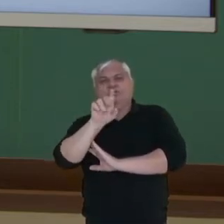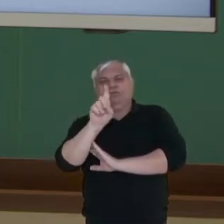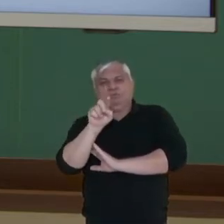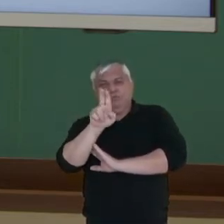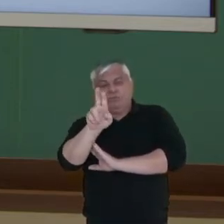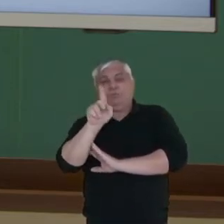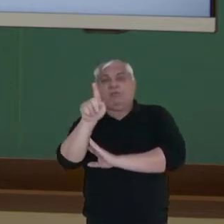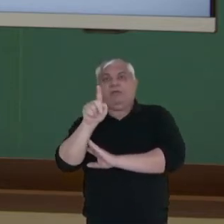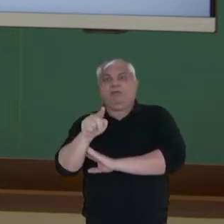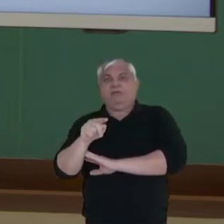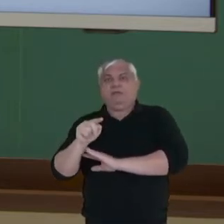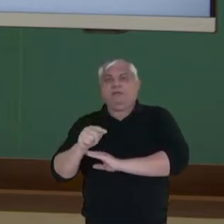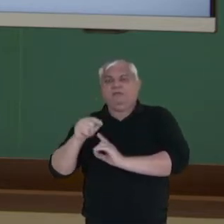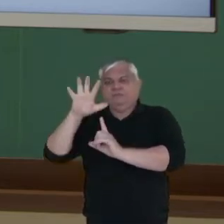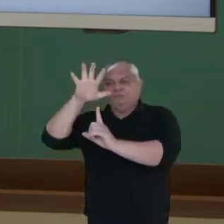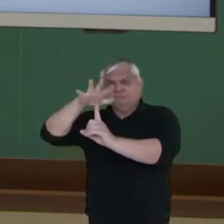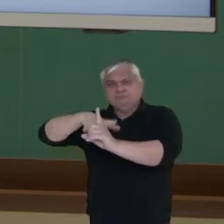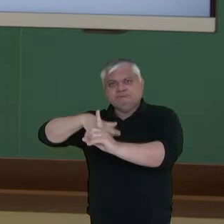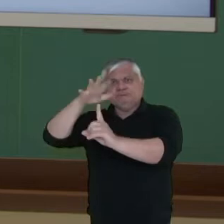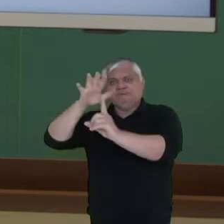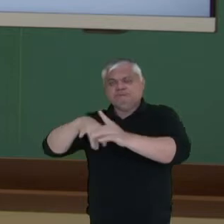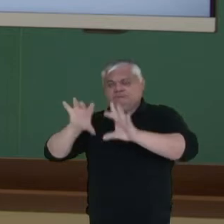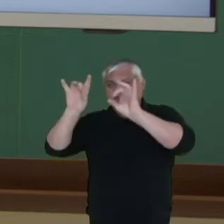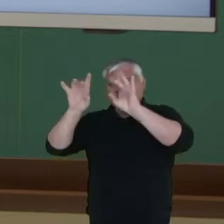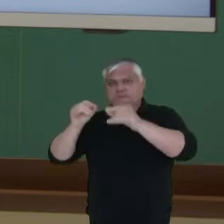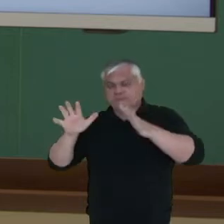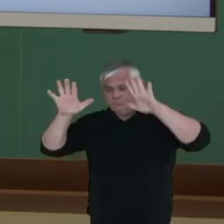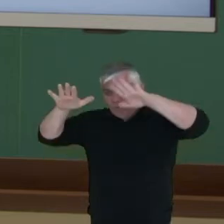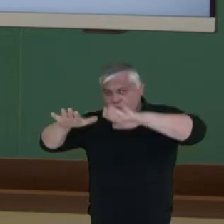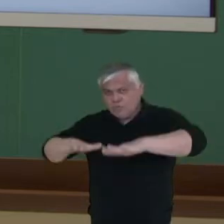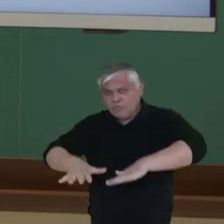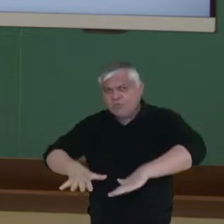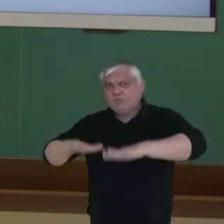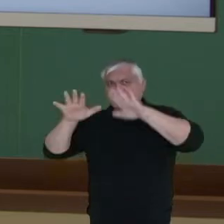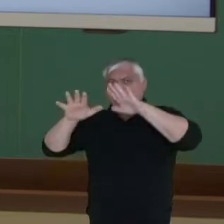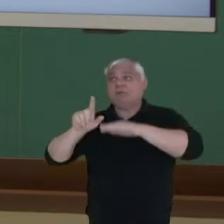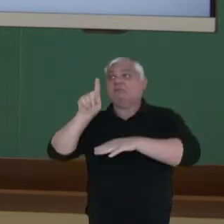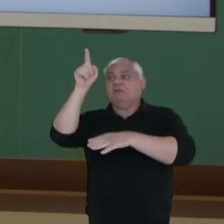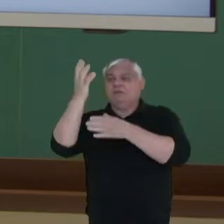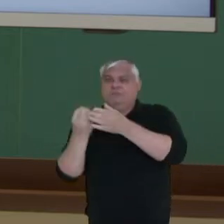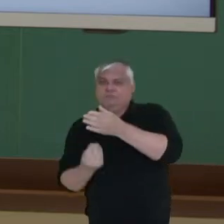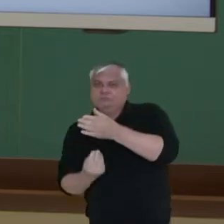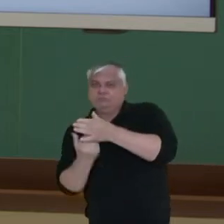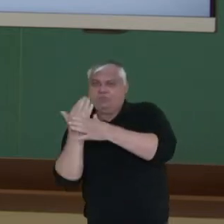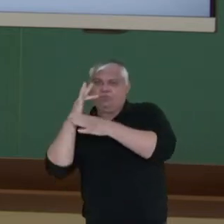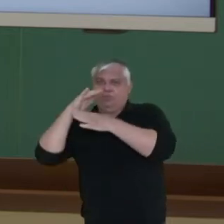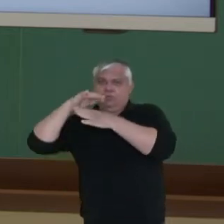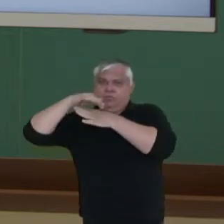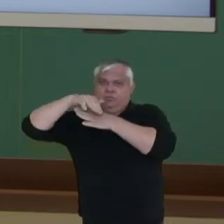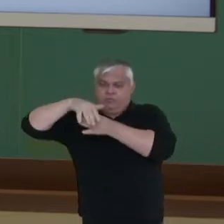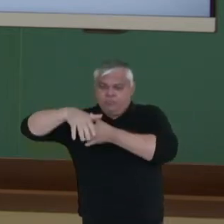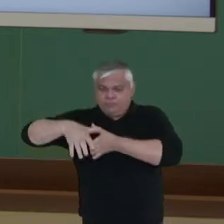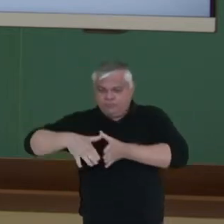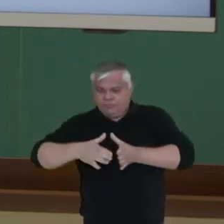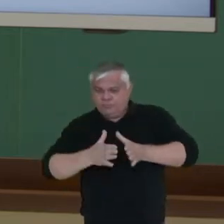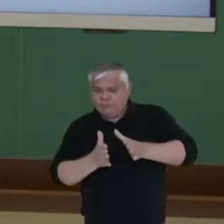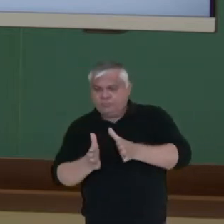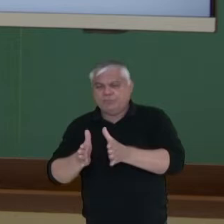rio sagrado. O rio Indo ele nasce aqui e corre para o